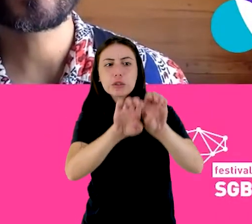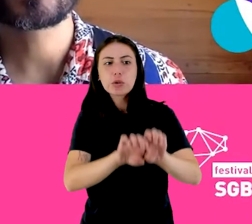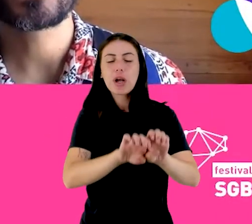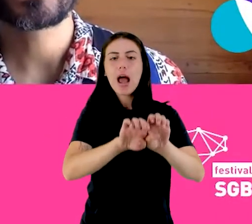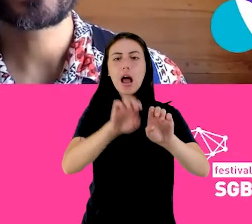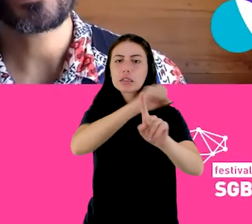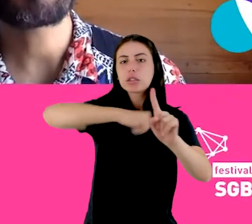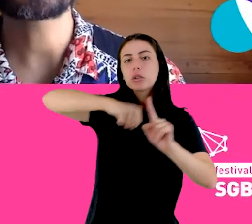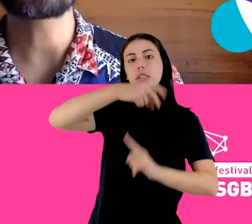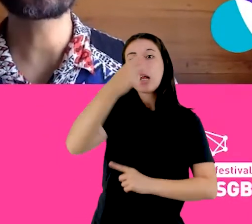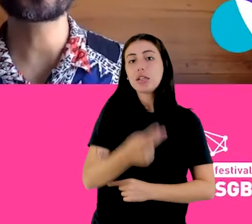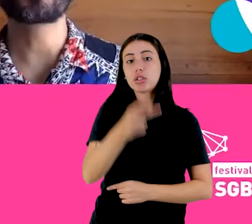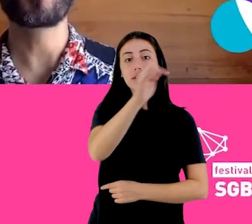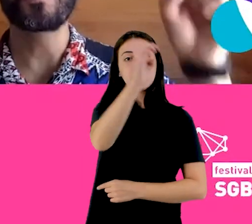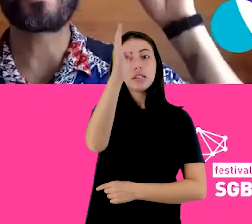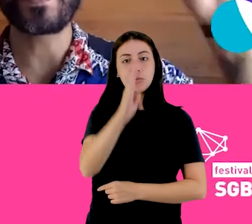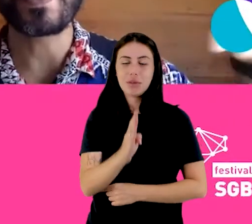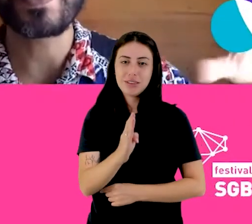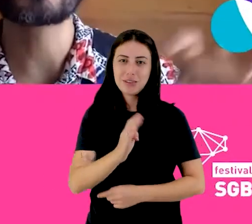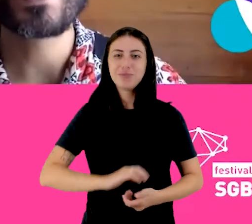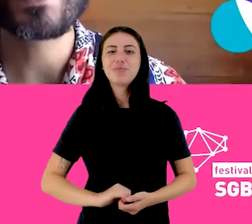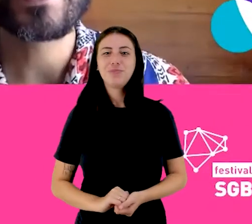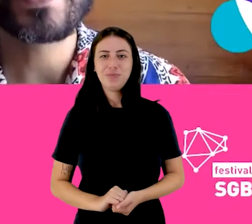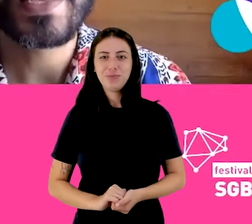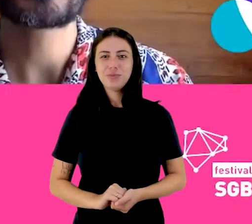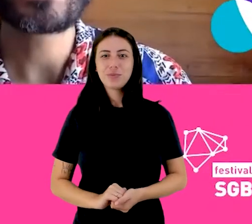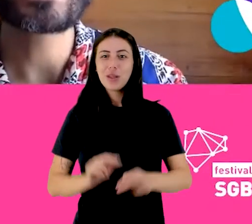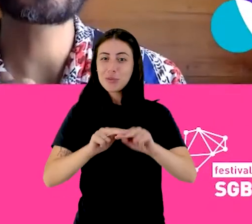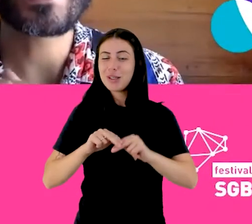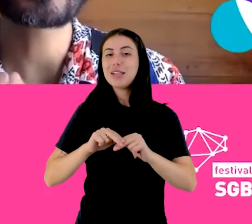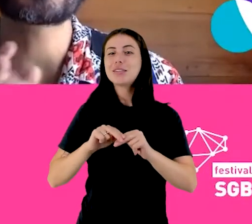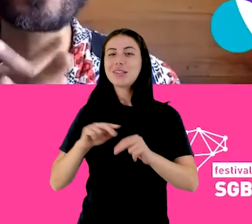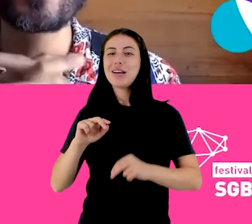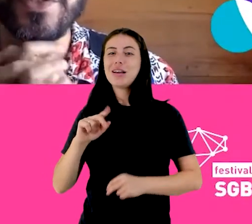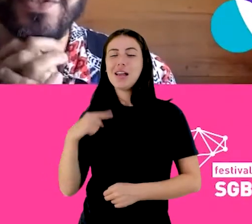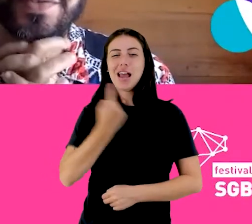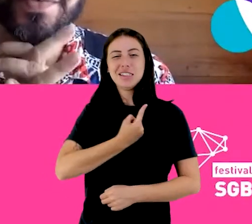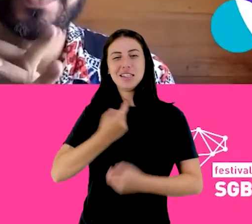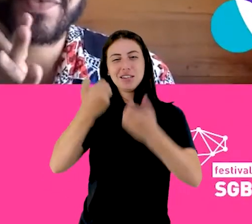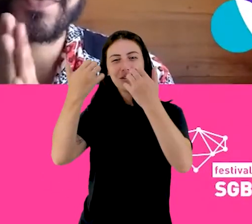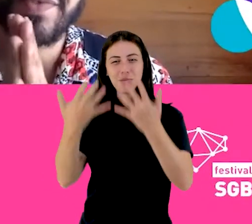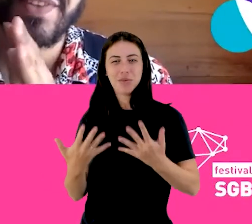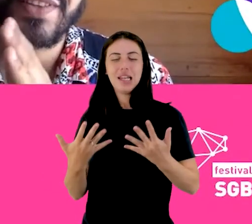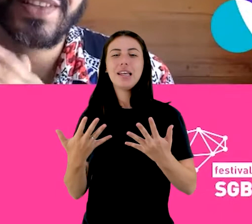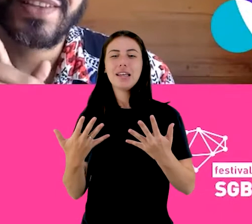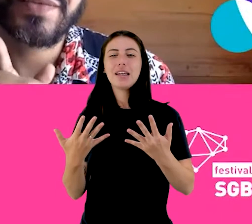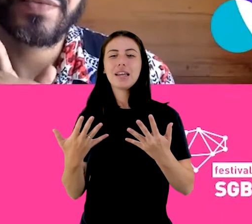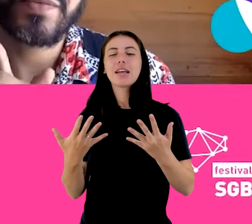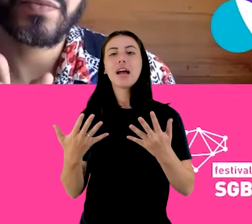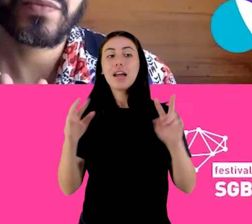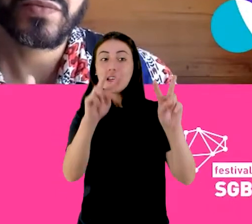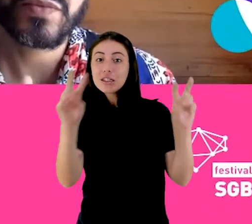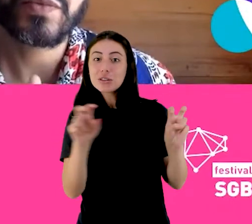agora o raio da palavra. Mas assim, a tipo... gente queria deflagrar, a gente queria colocar isso numa luz, dar luz, né,